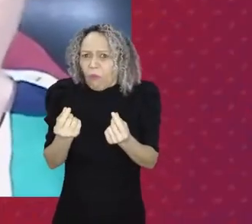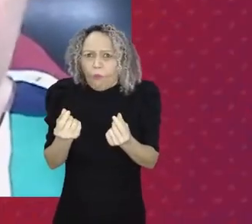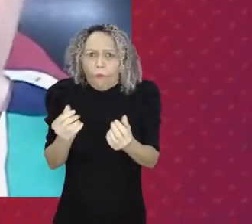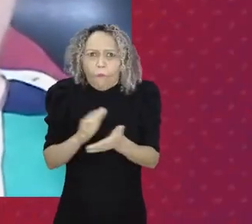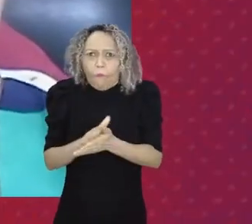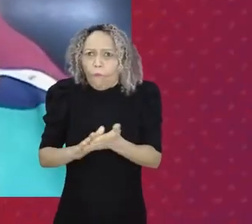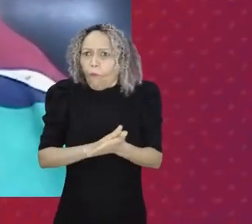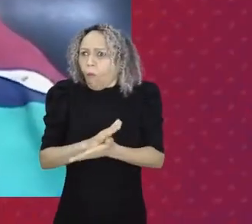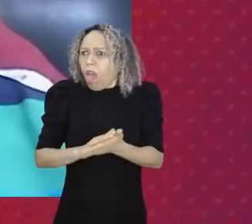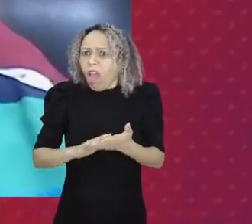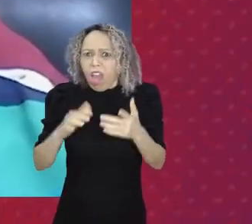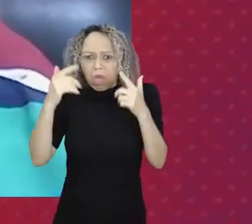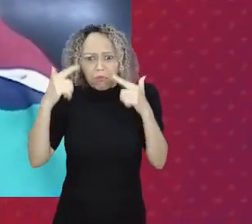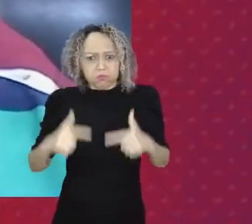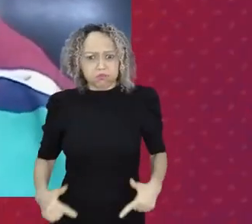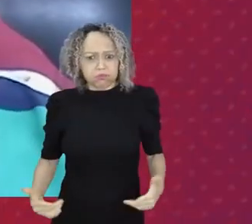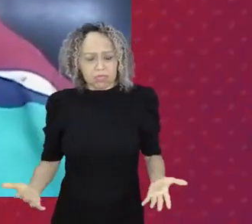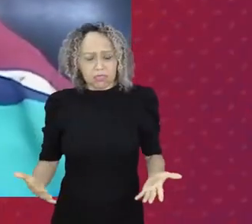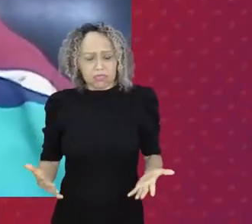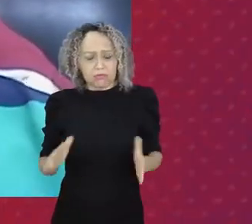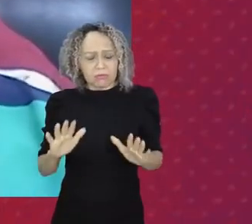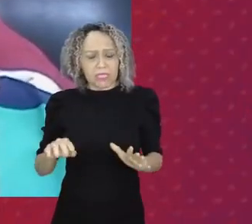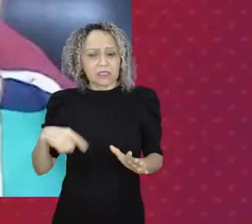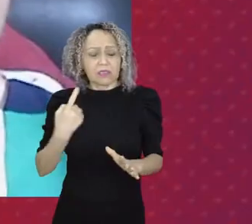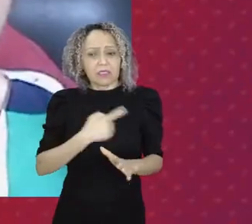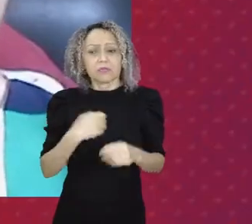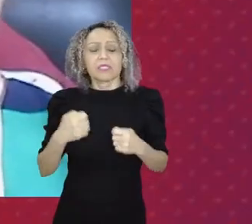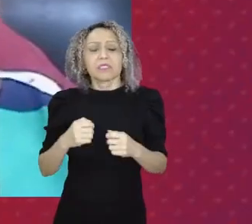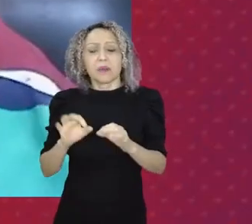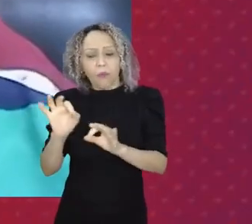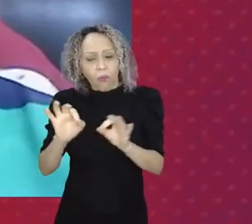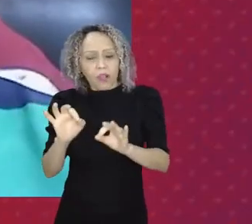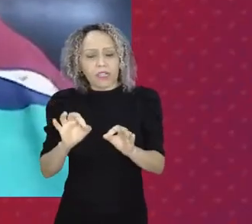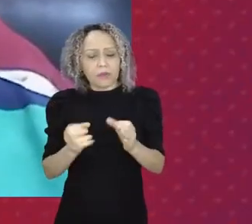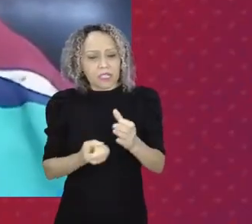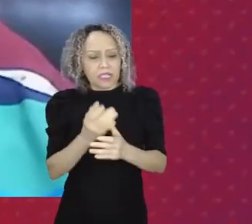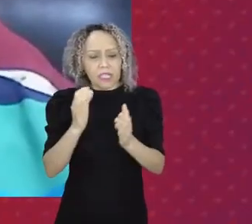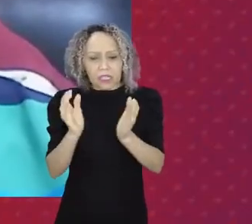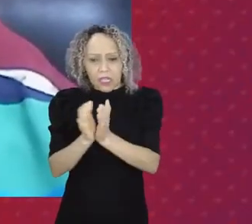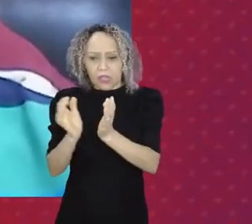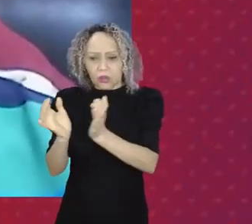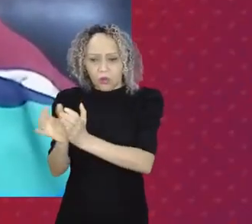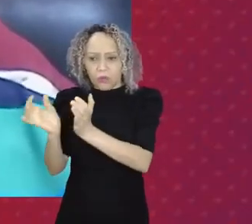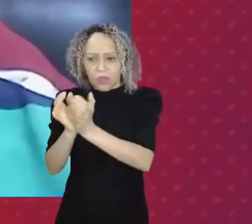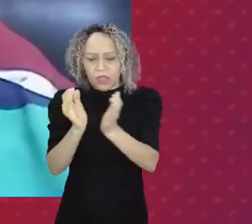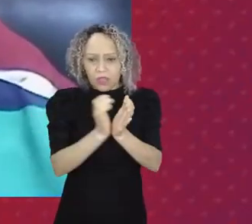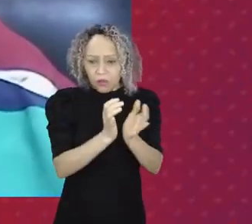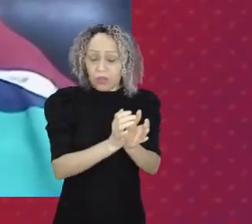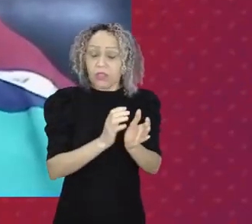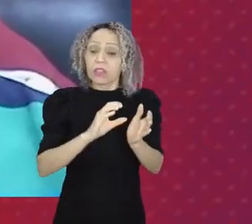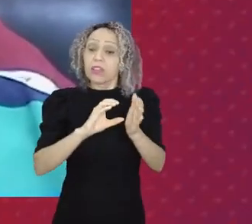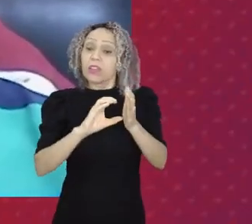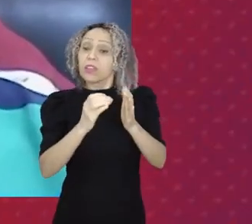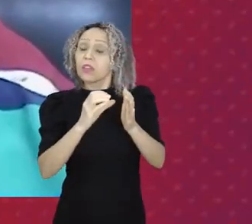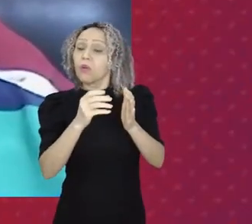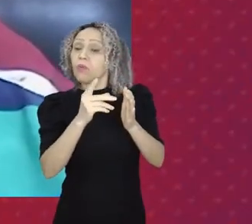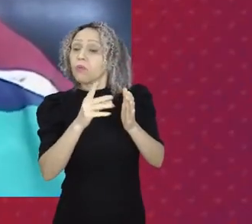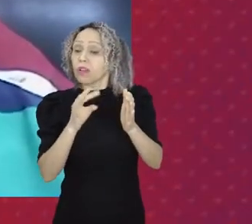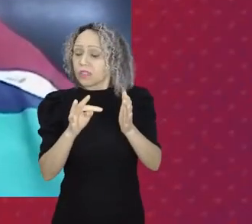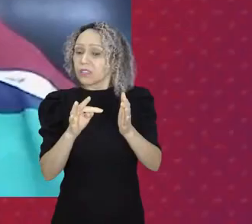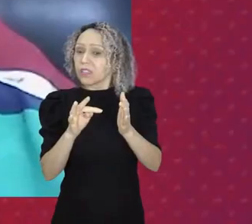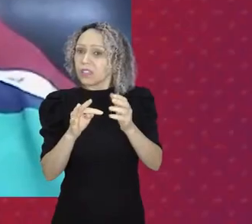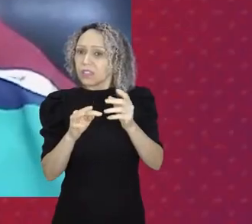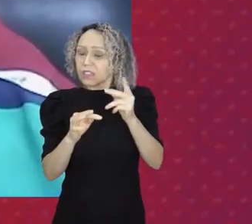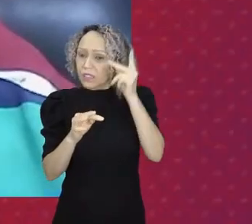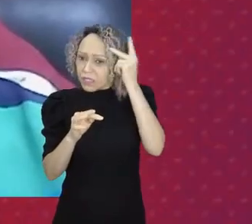que construíssemos, na verdade, essas comissões provisórias e o partido fosse reconhecido no estado de São